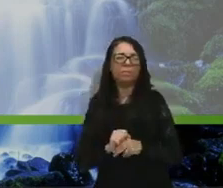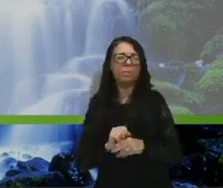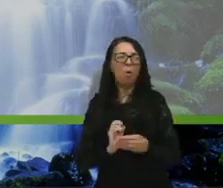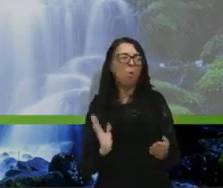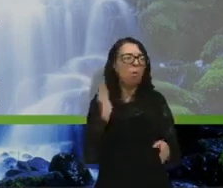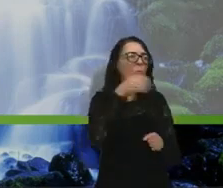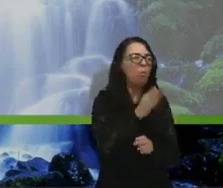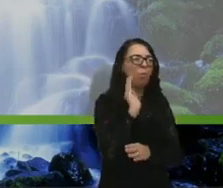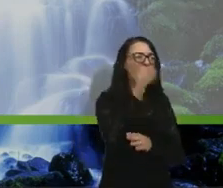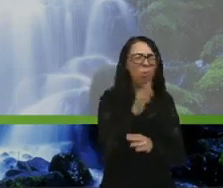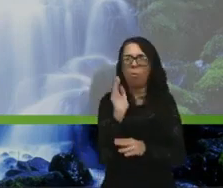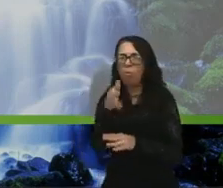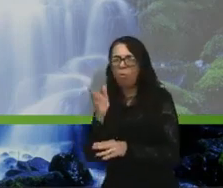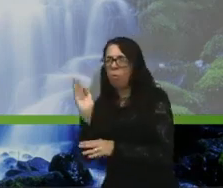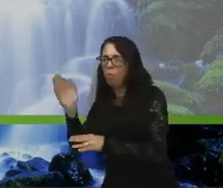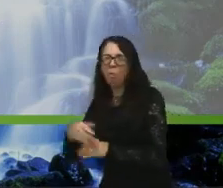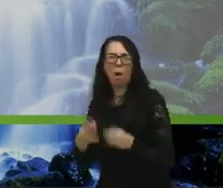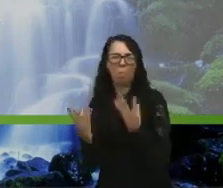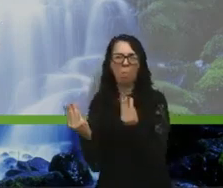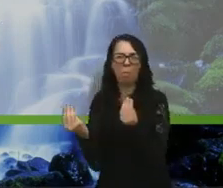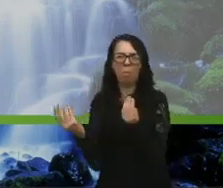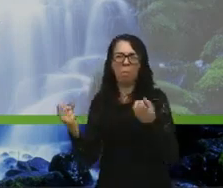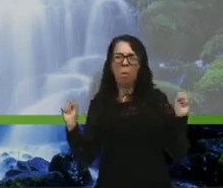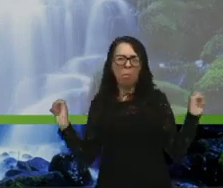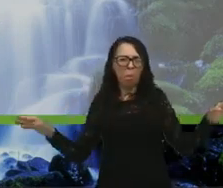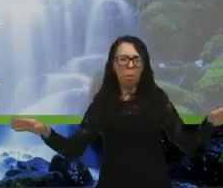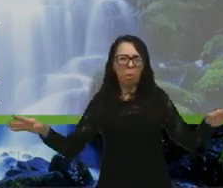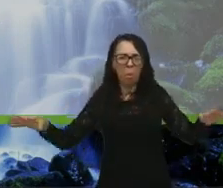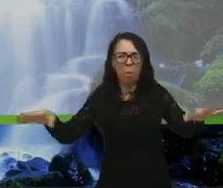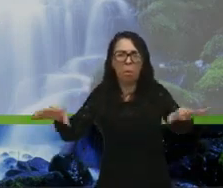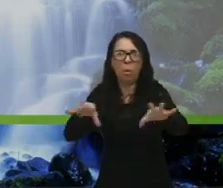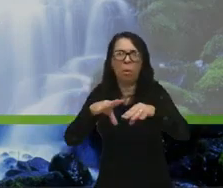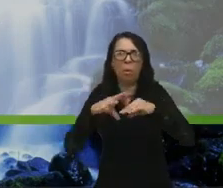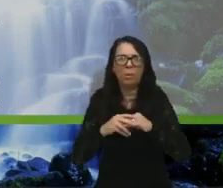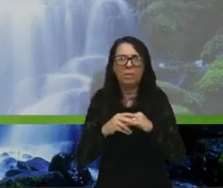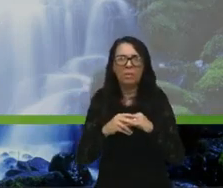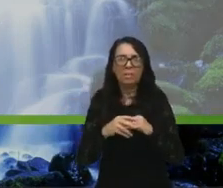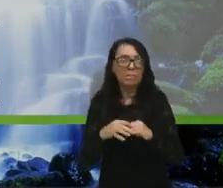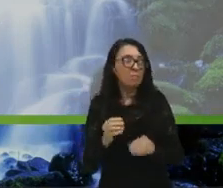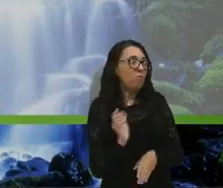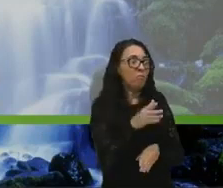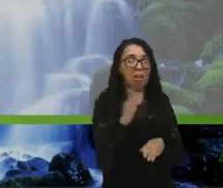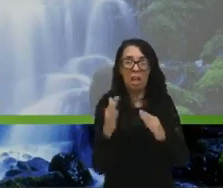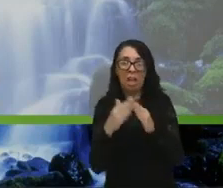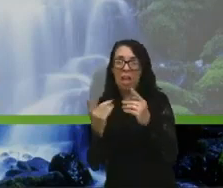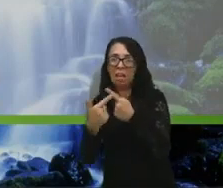gente para orar, para que possam ter uma vida de sucesso.